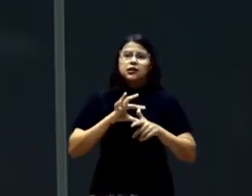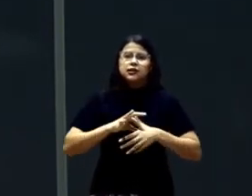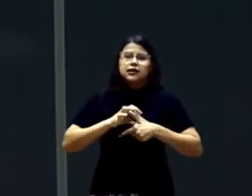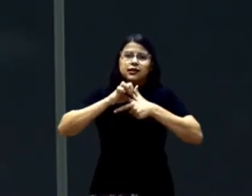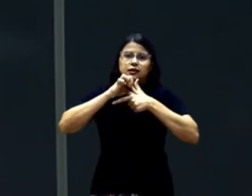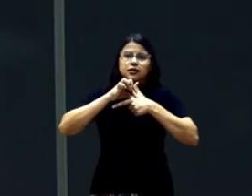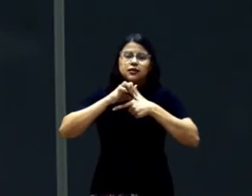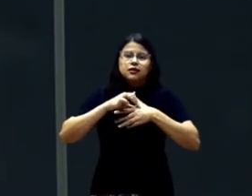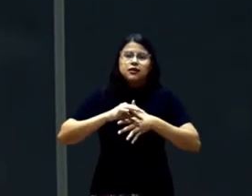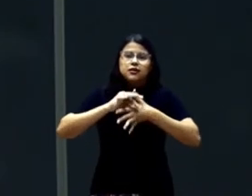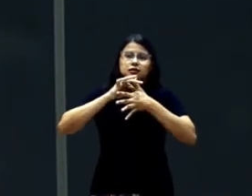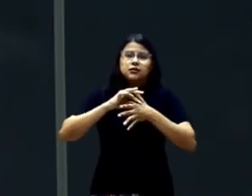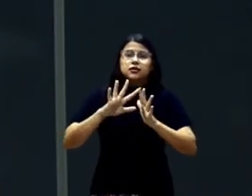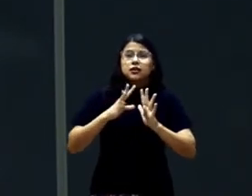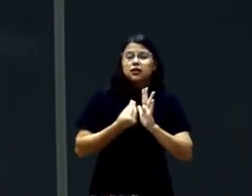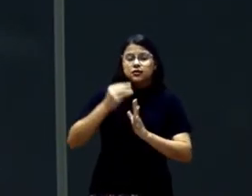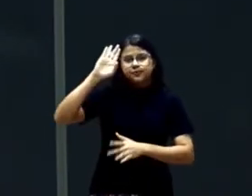sede. Por quê?